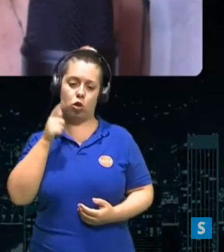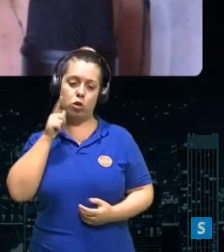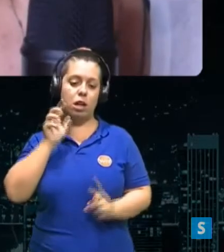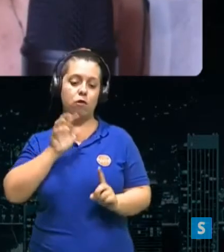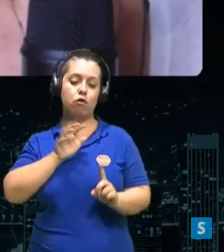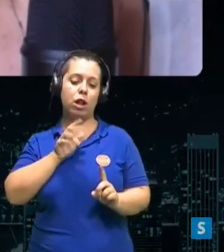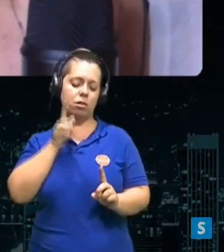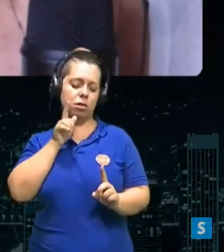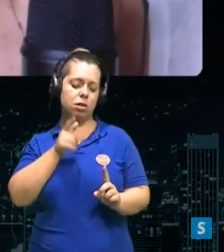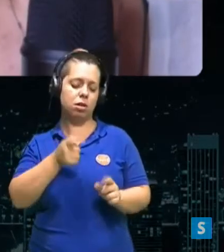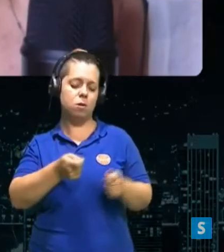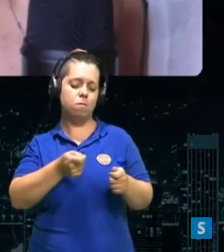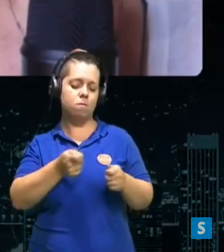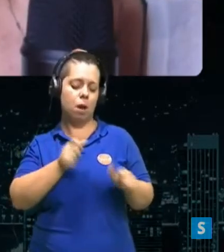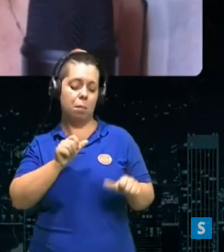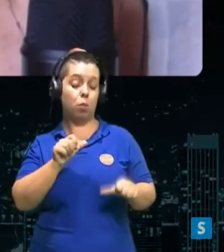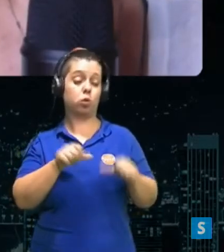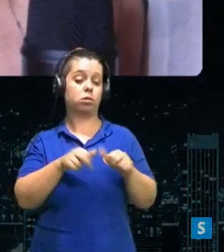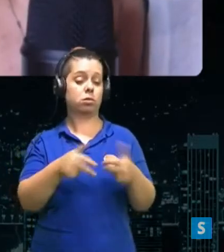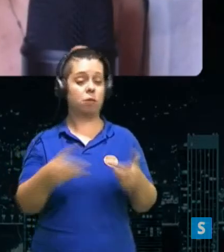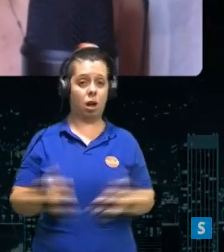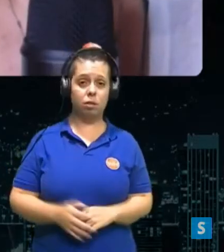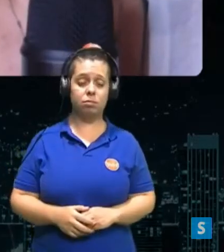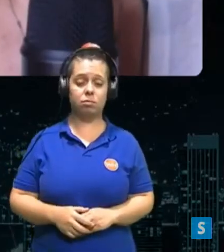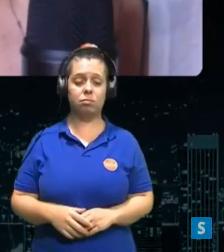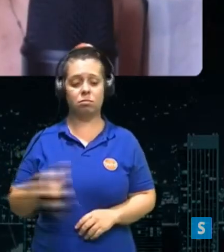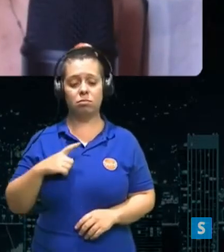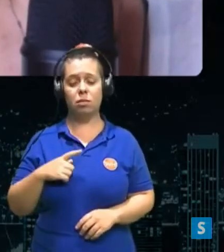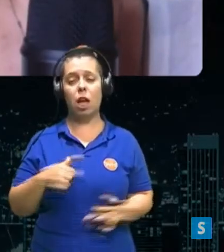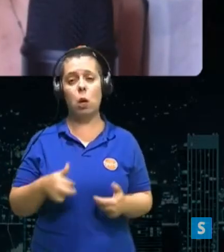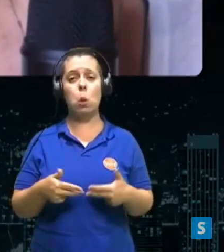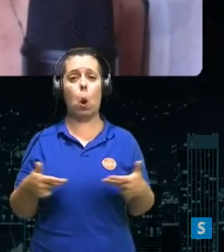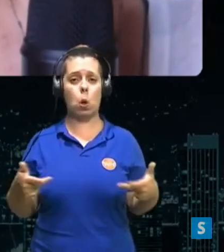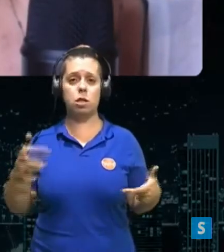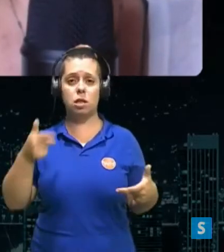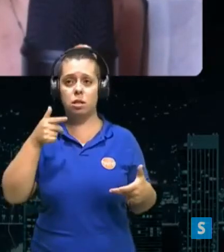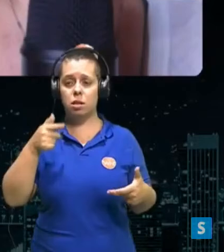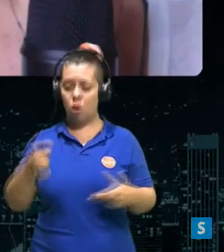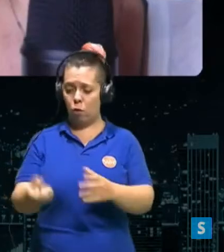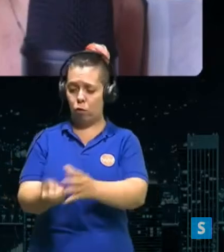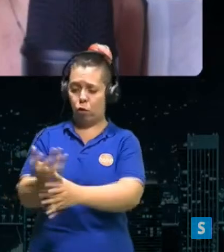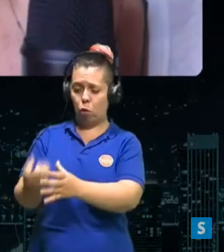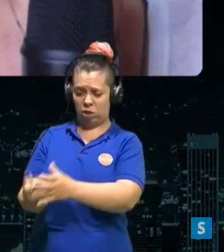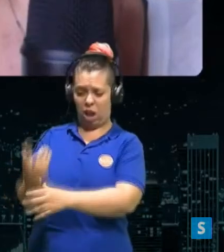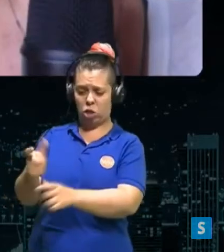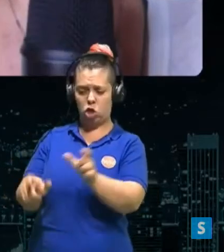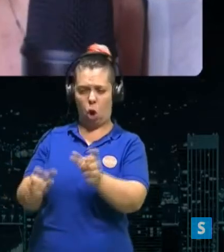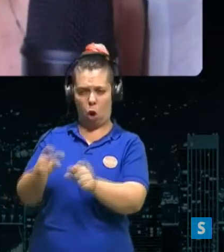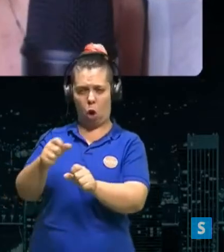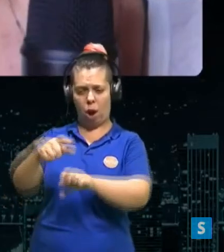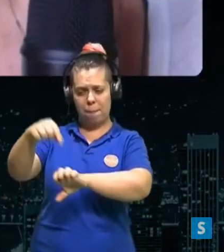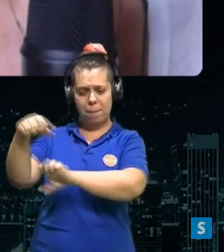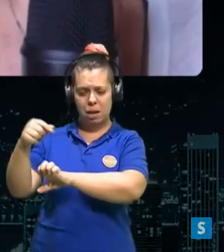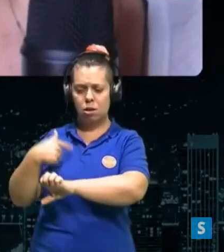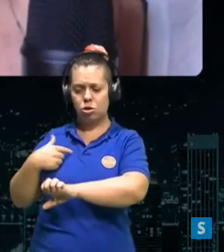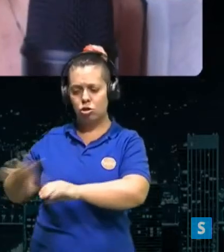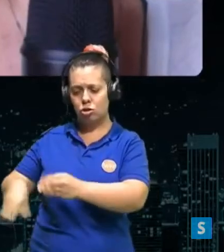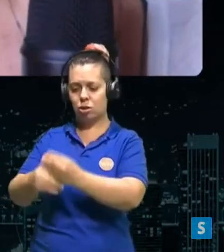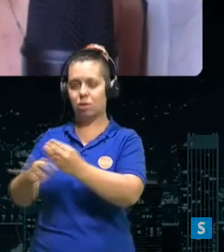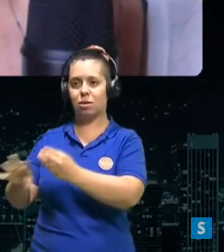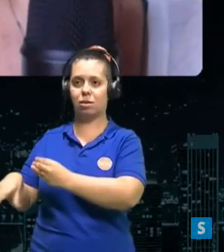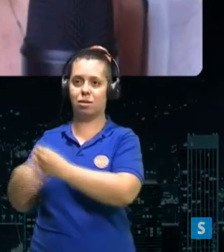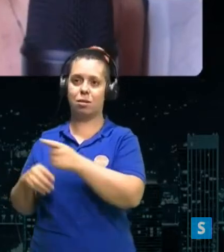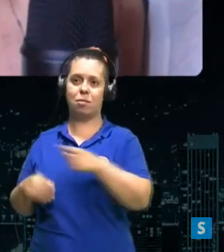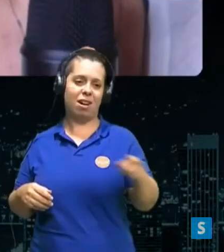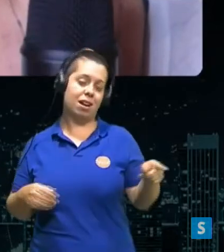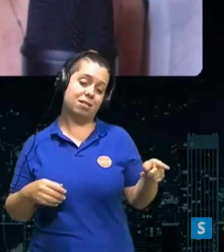coisas mudaram Então acho que tem muita coisa aqui a gente agrega os fundadores que até injusto Se você